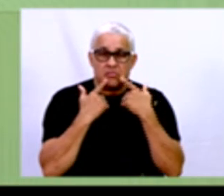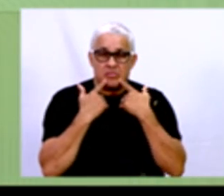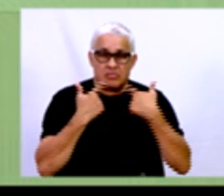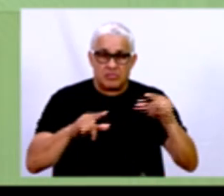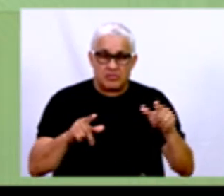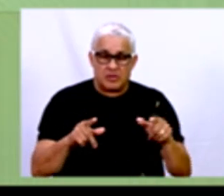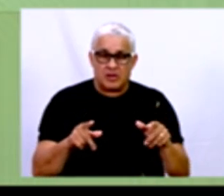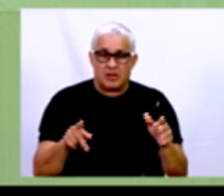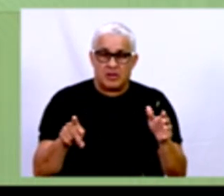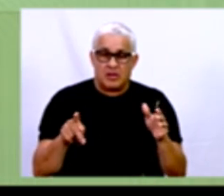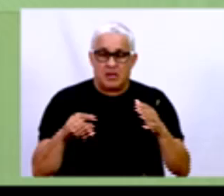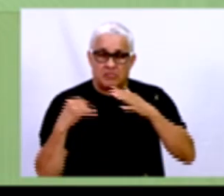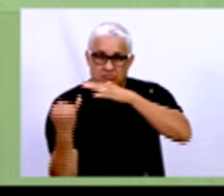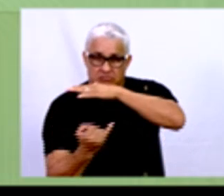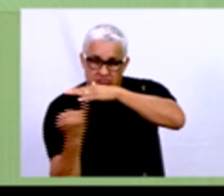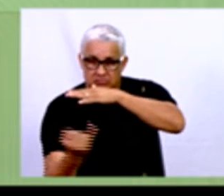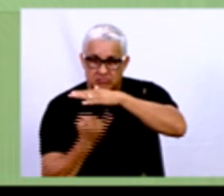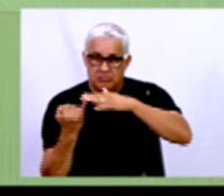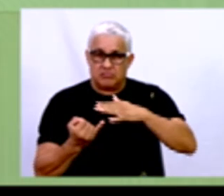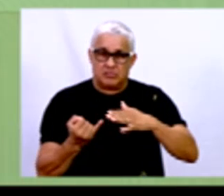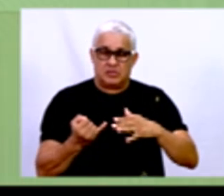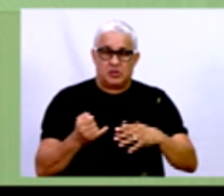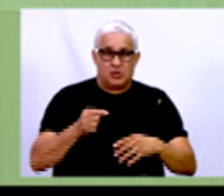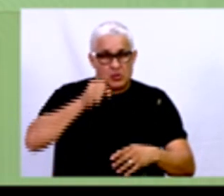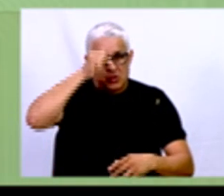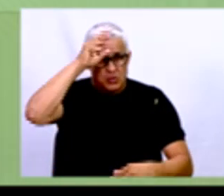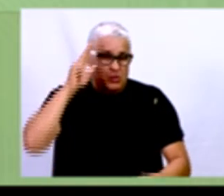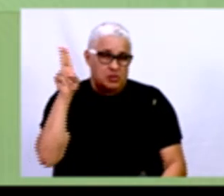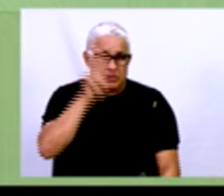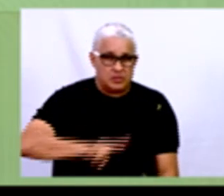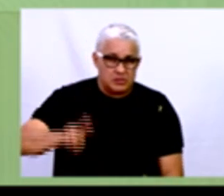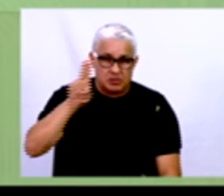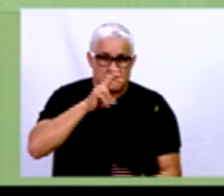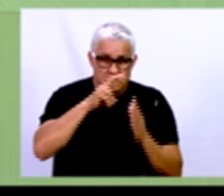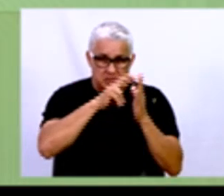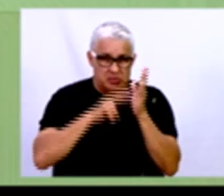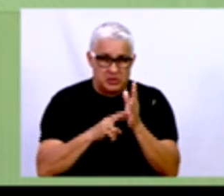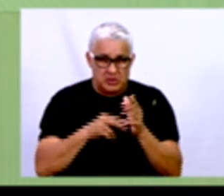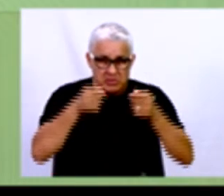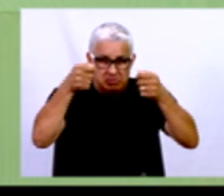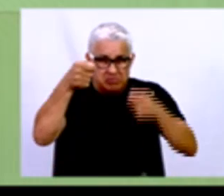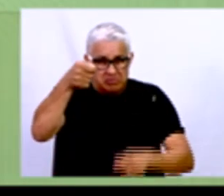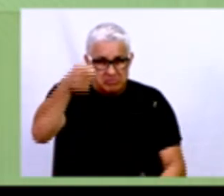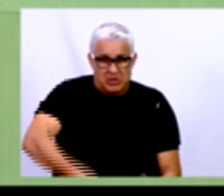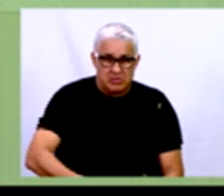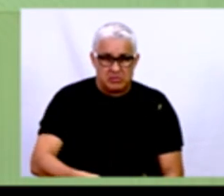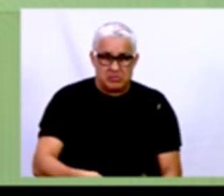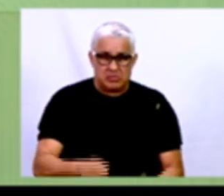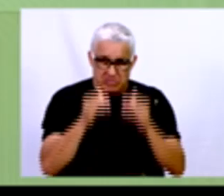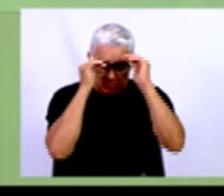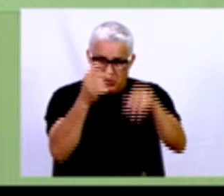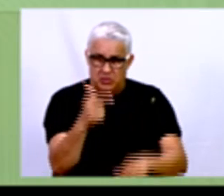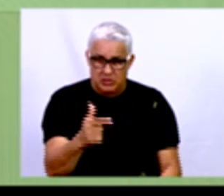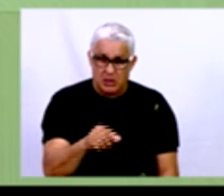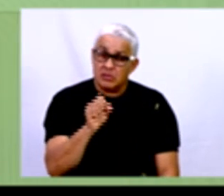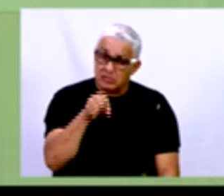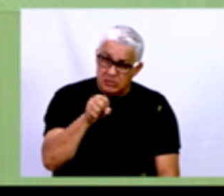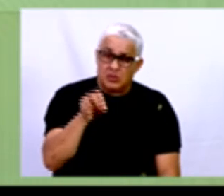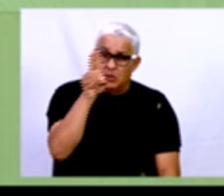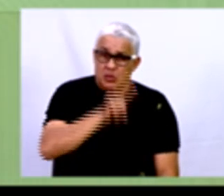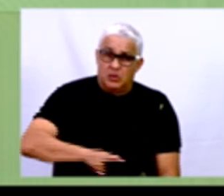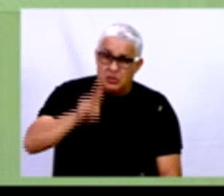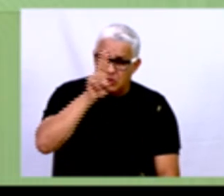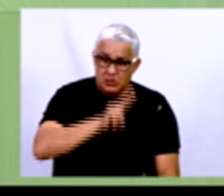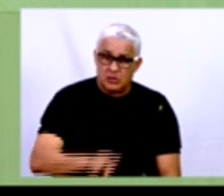popular é usada no cotidiano, não obedece rigidamente às normas gramaticais? Sim, quando você utiliza